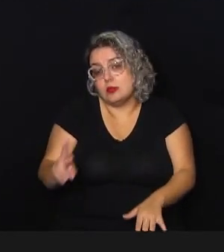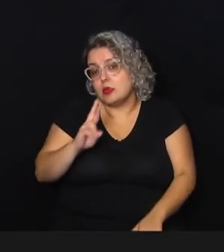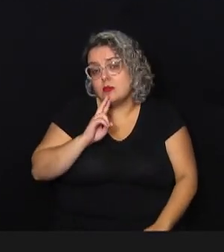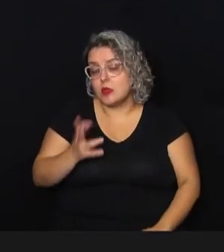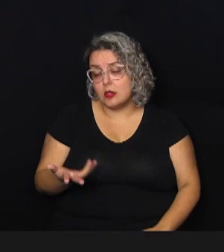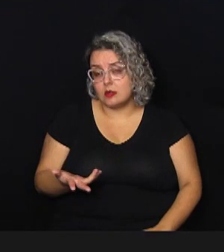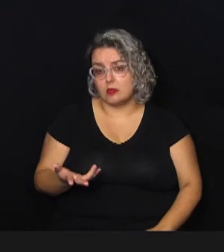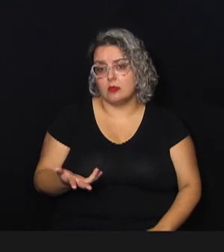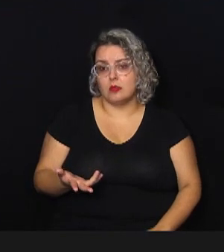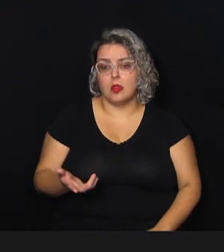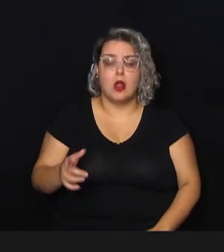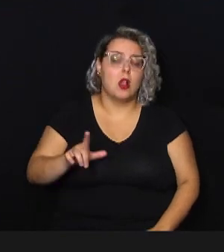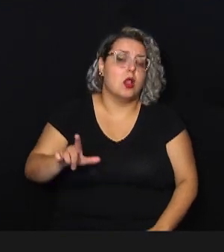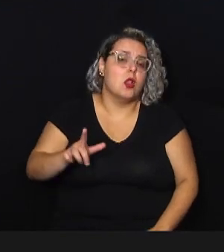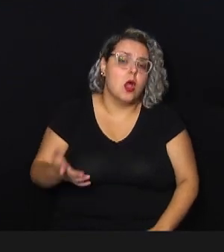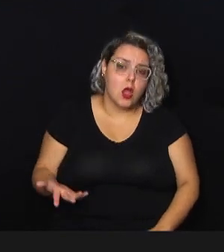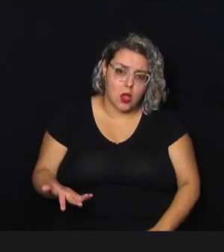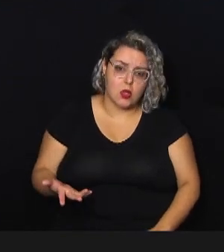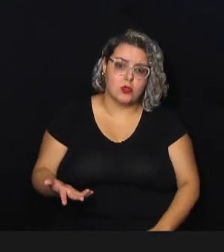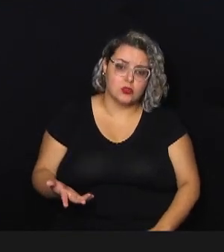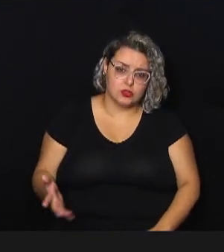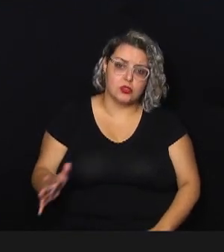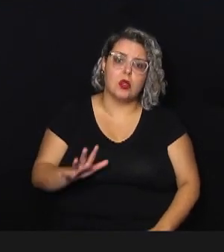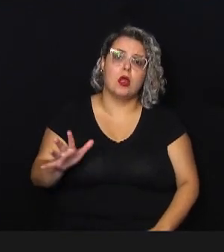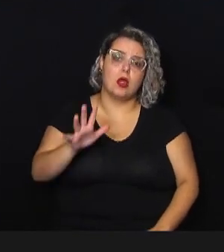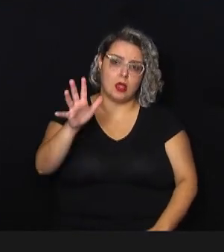retorno, obviamente que encarece